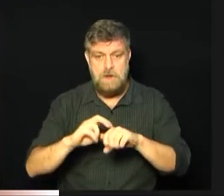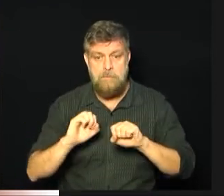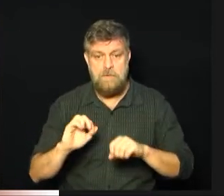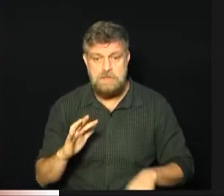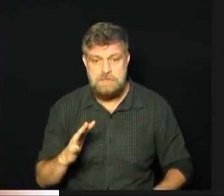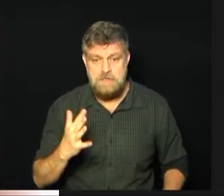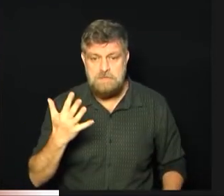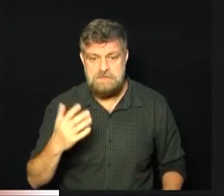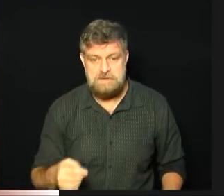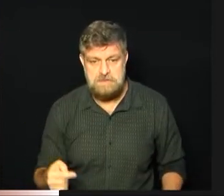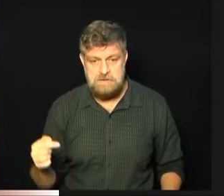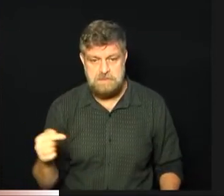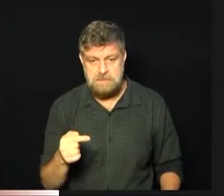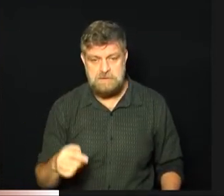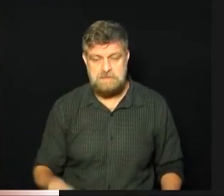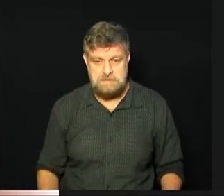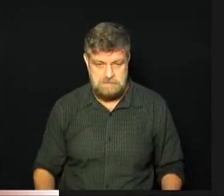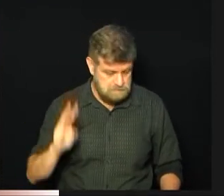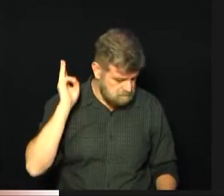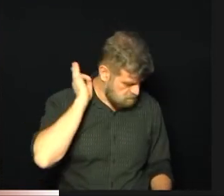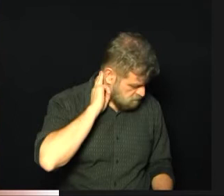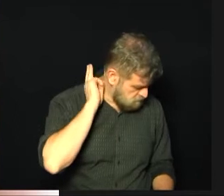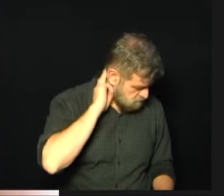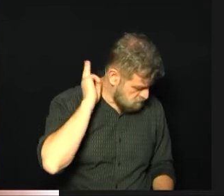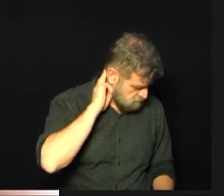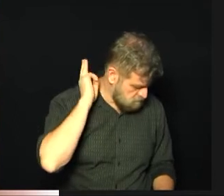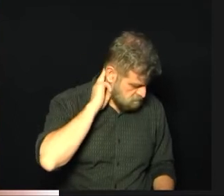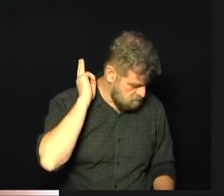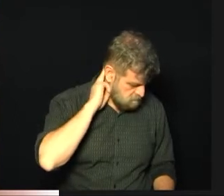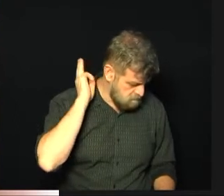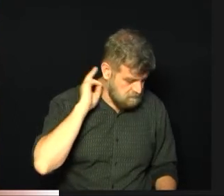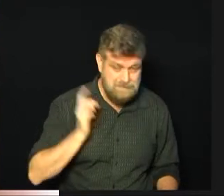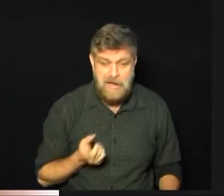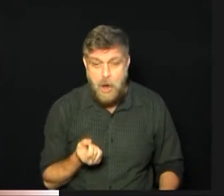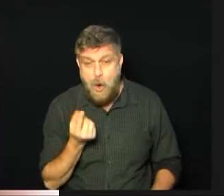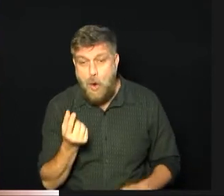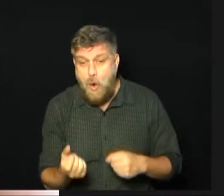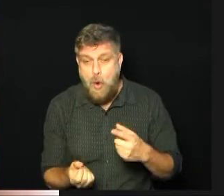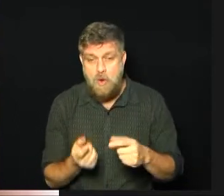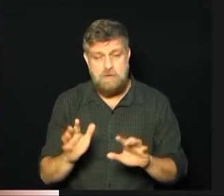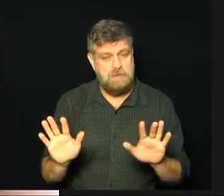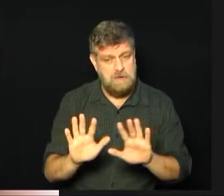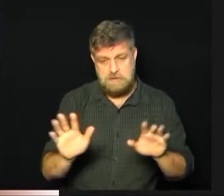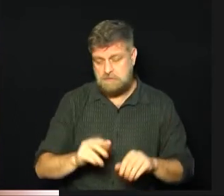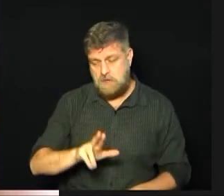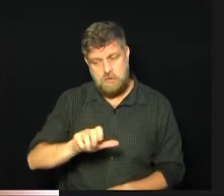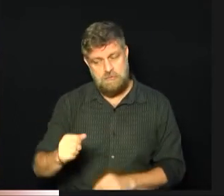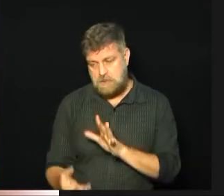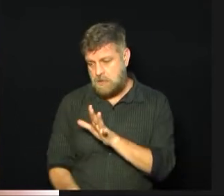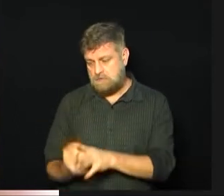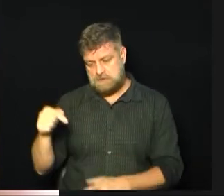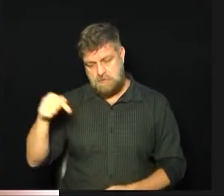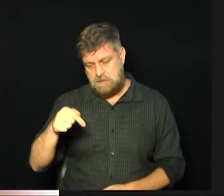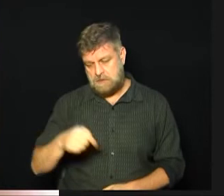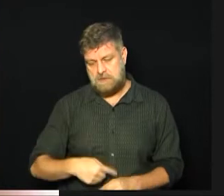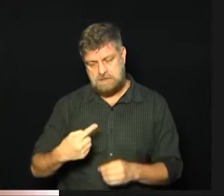um quadro de meningite ou uma encefalite, mas isso é extremamente raro acontecer e a gente nunca teve nenhum caso descrito aqui